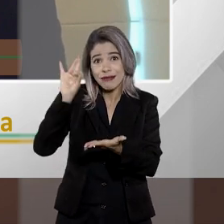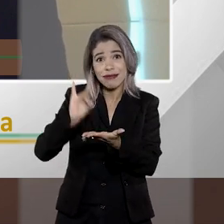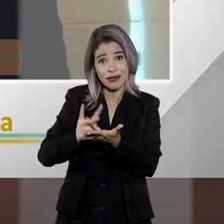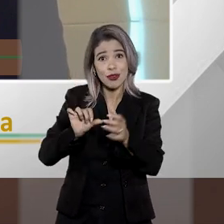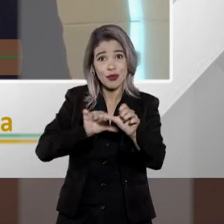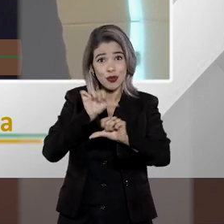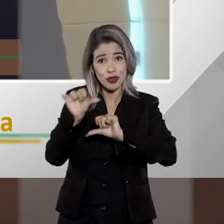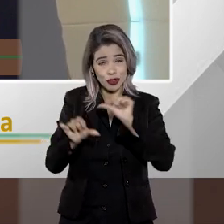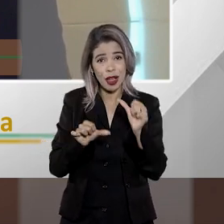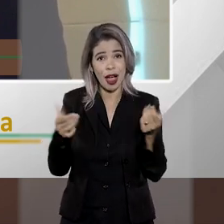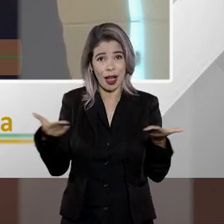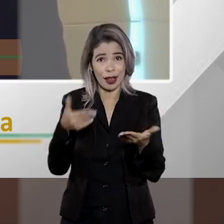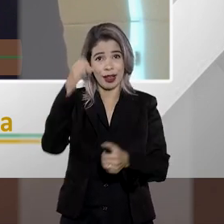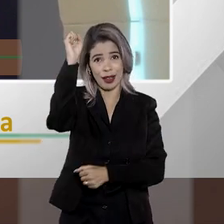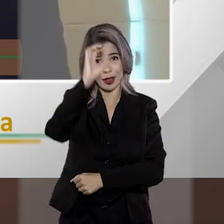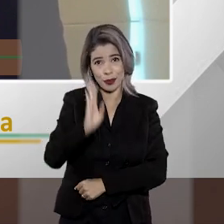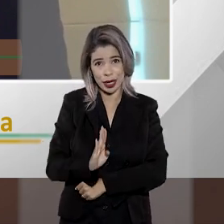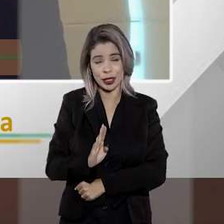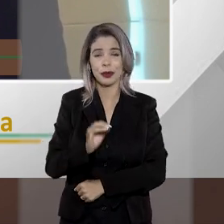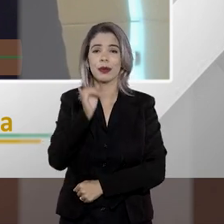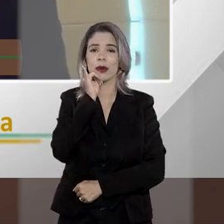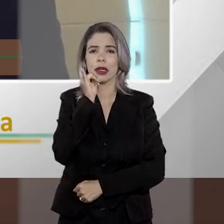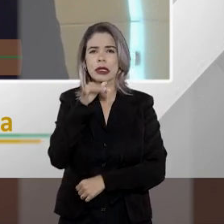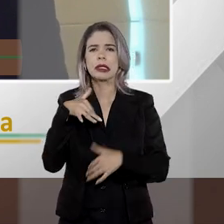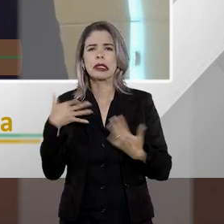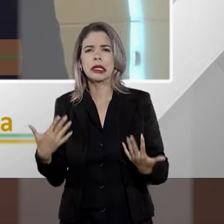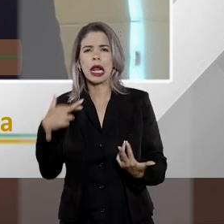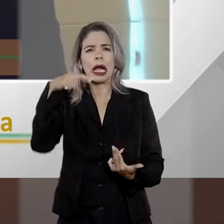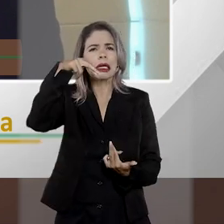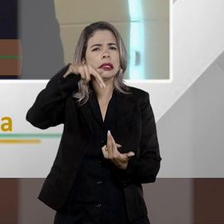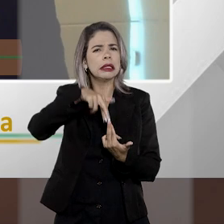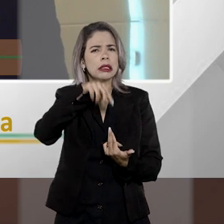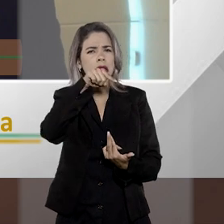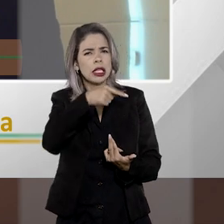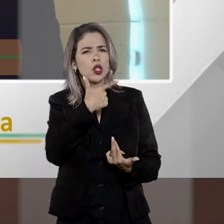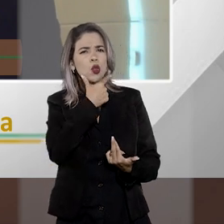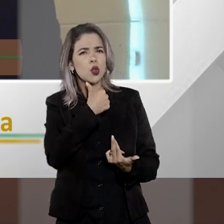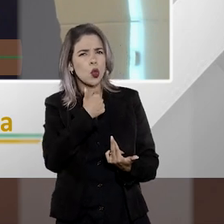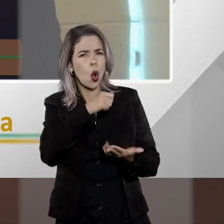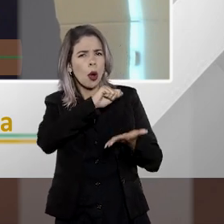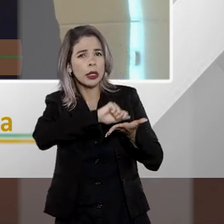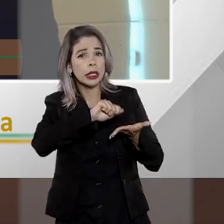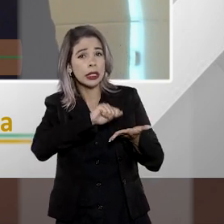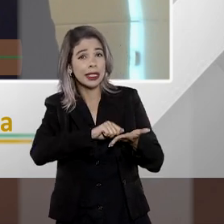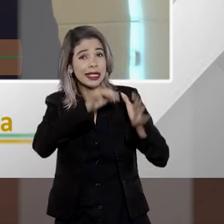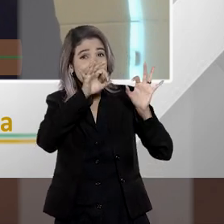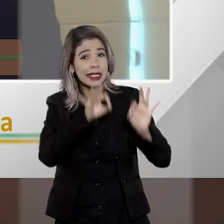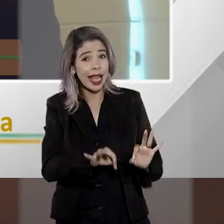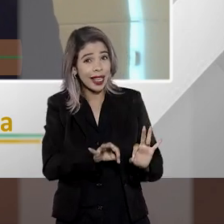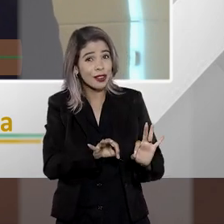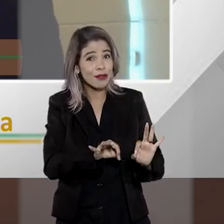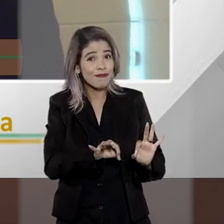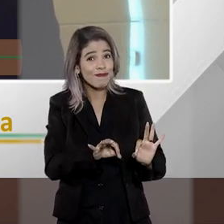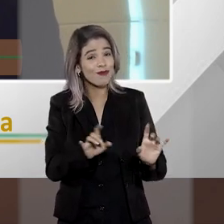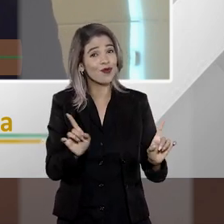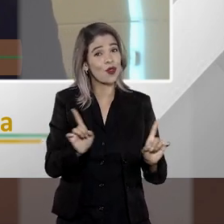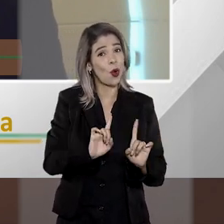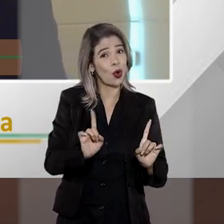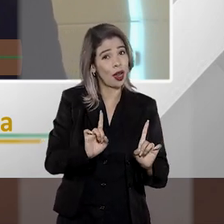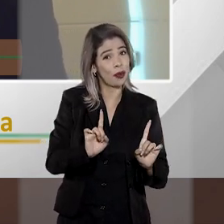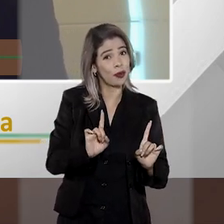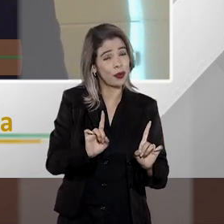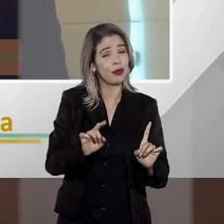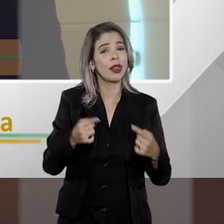que tem se transformado aqui no Brasil. Seria esse inciso relativo ao homem escrito da maneira mais adequada?